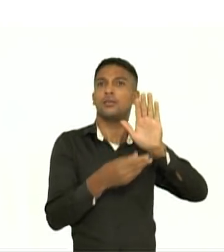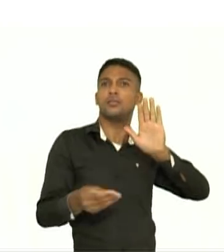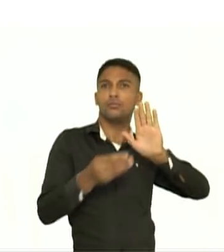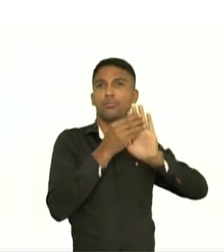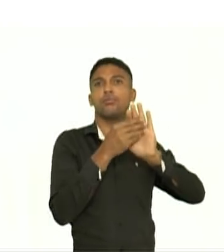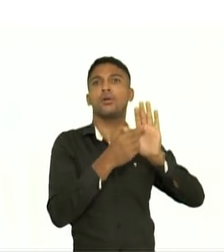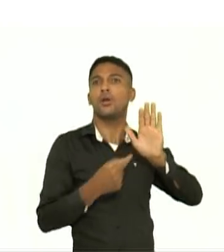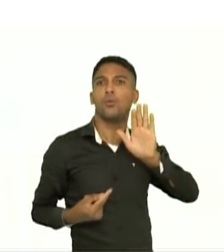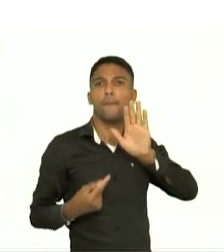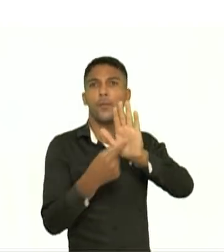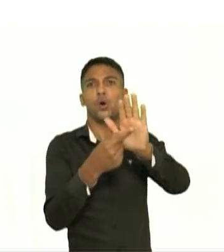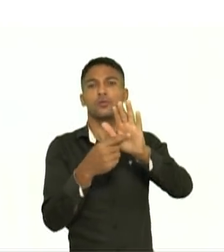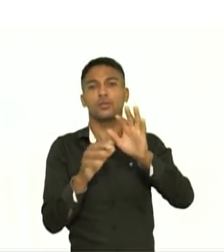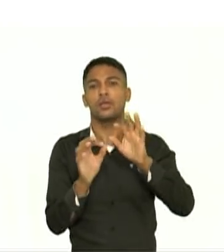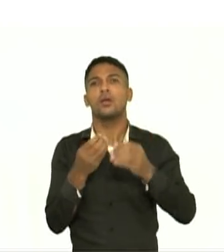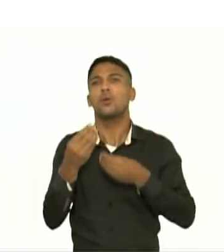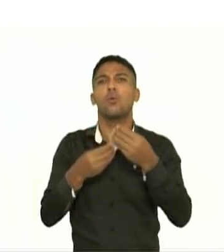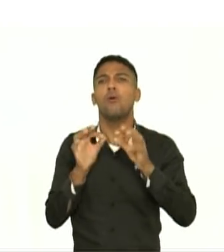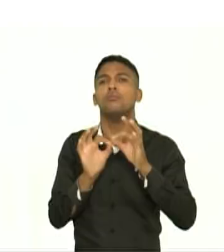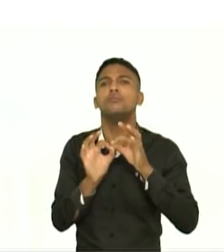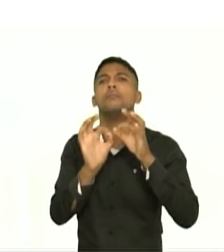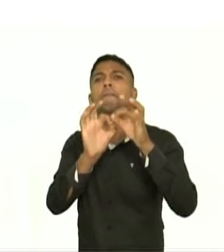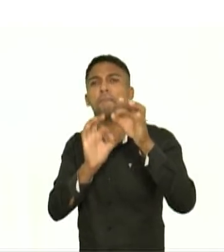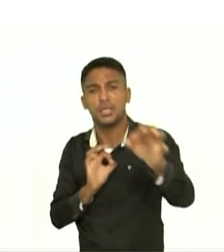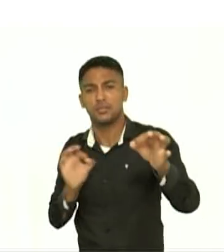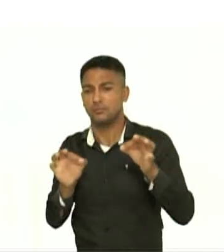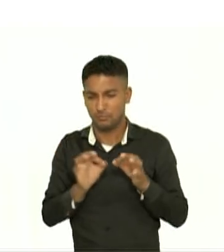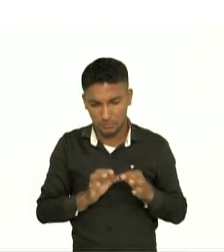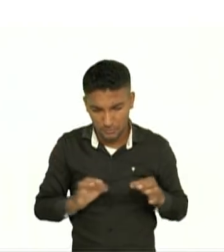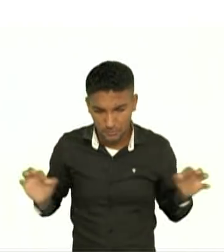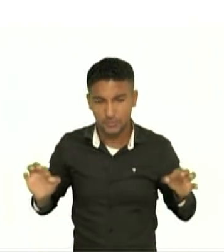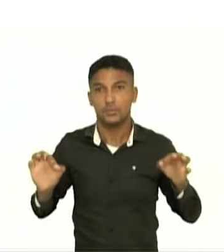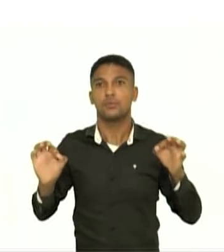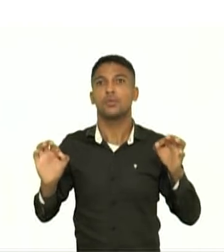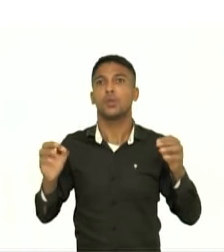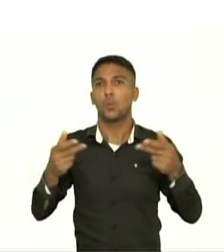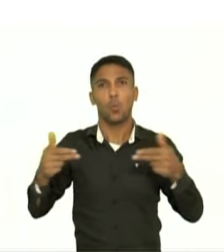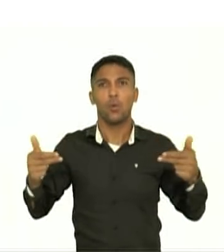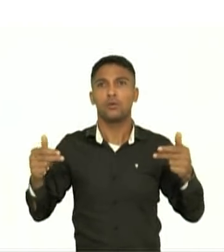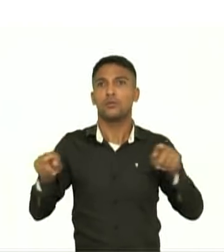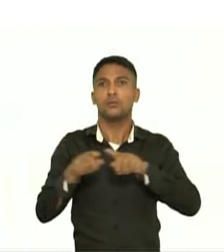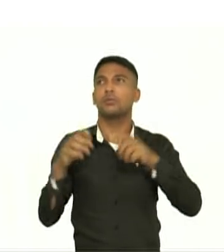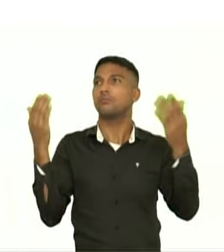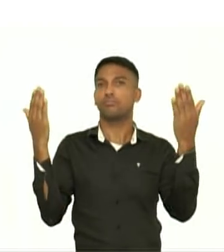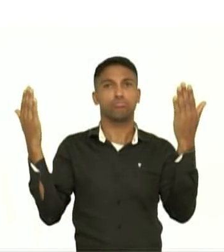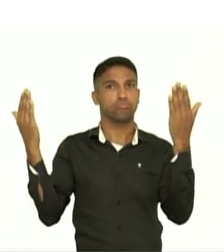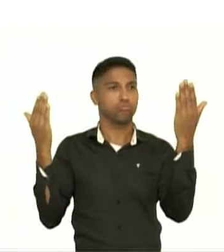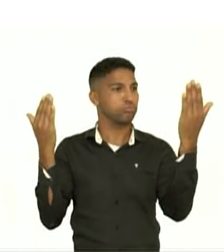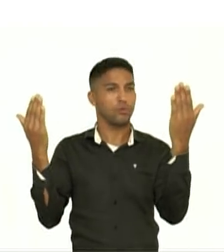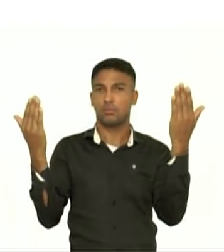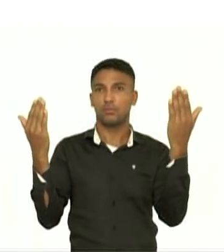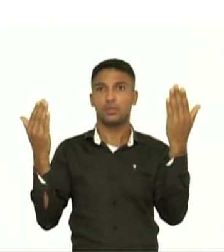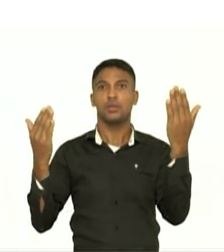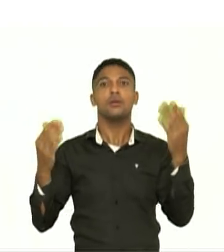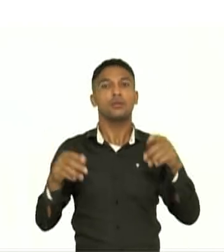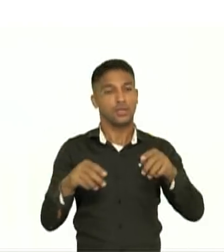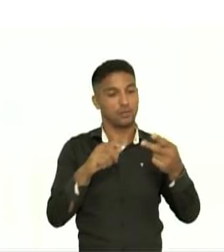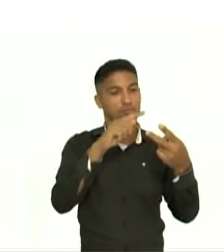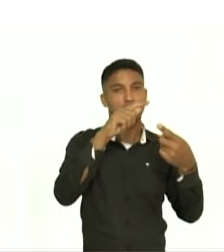as grandezas devem ser medidas e comparadas. Temos as chamadas grandezas físicas escalares